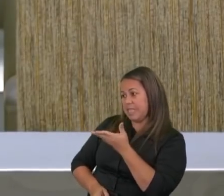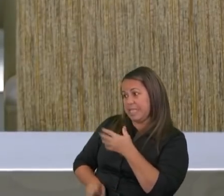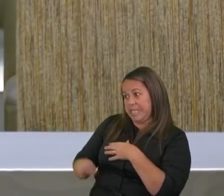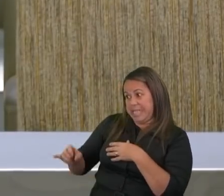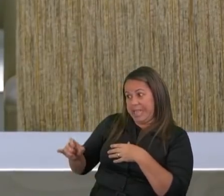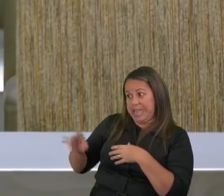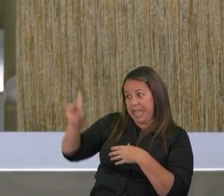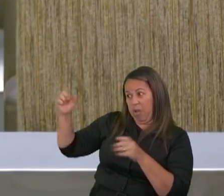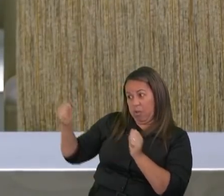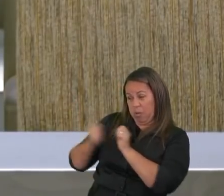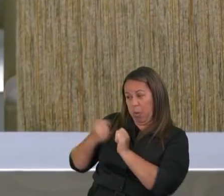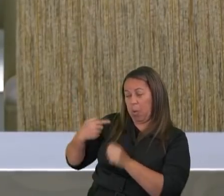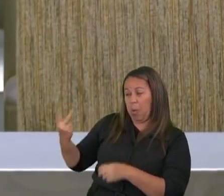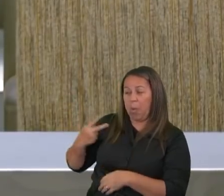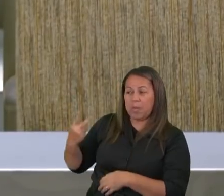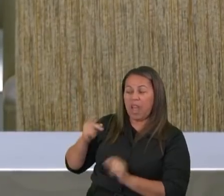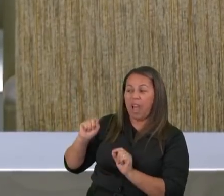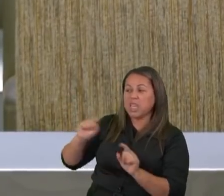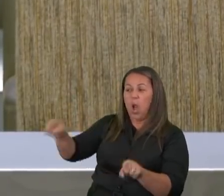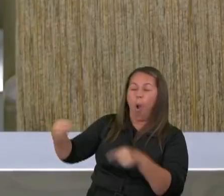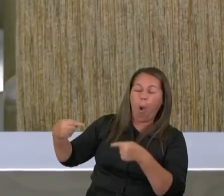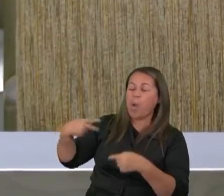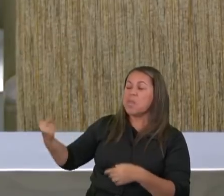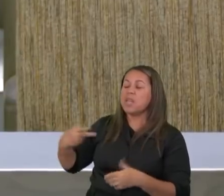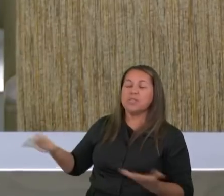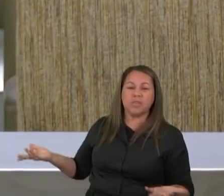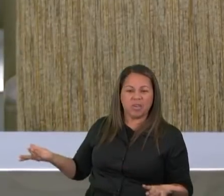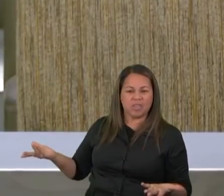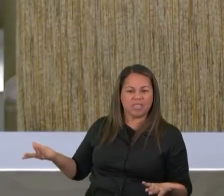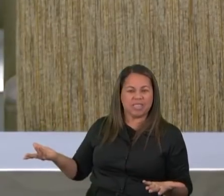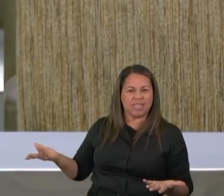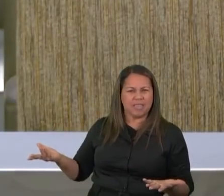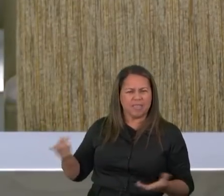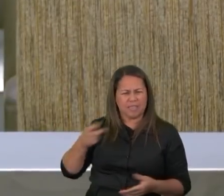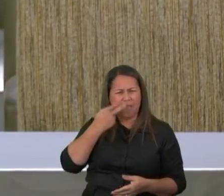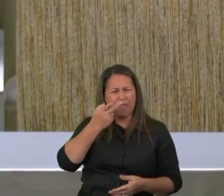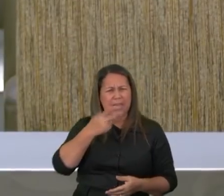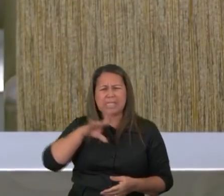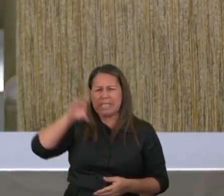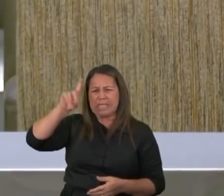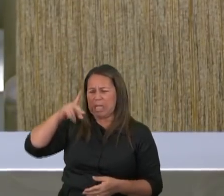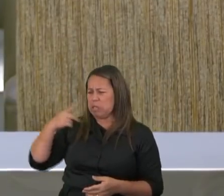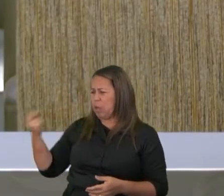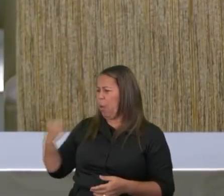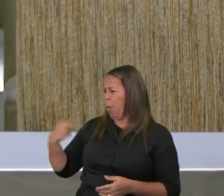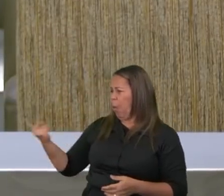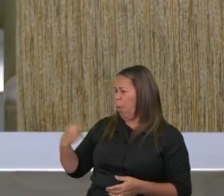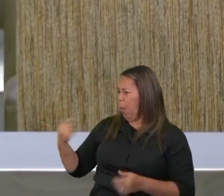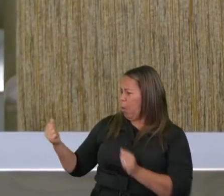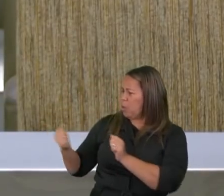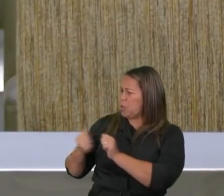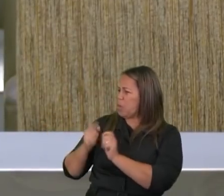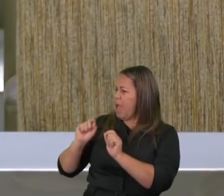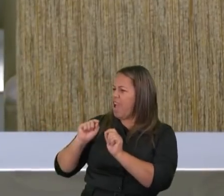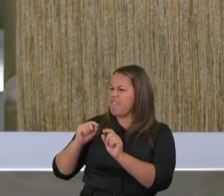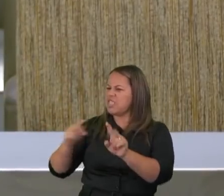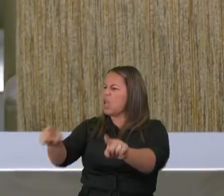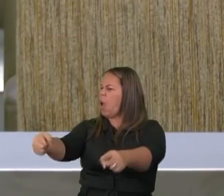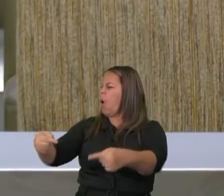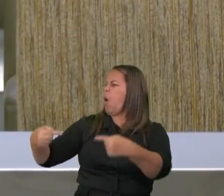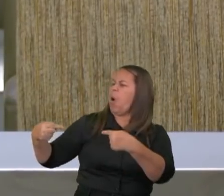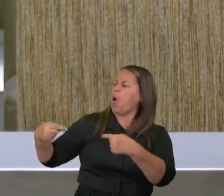é por nós, quem será contra nós? Diga: se Deus está conosco, quem é que vai se meter contra